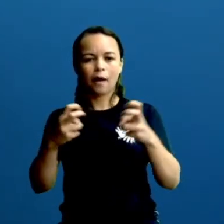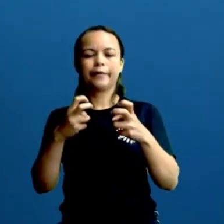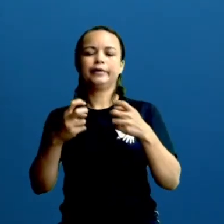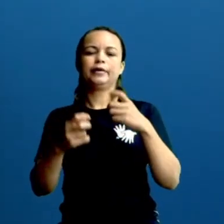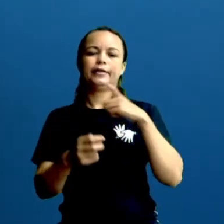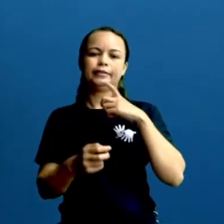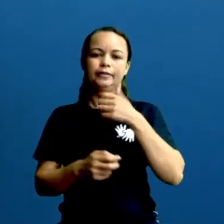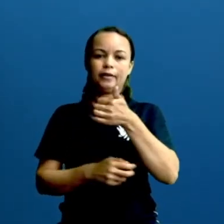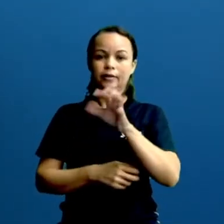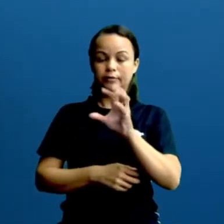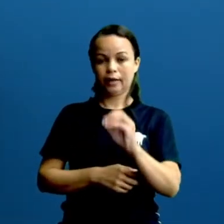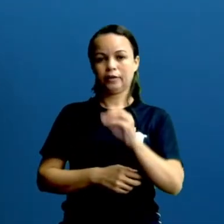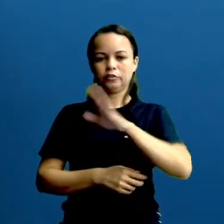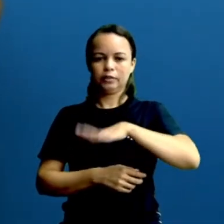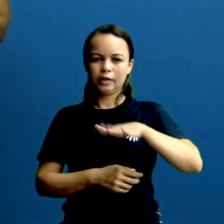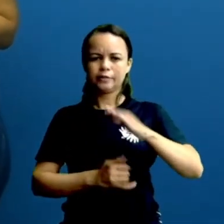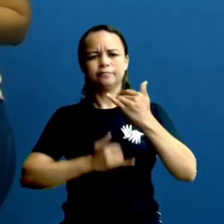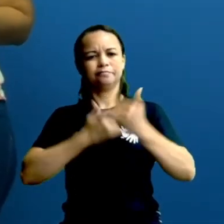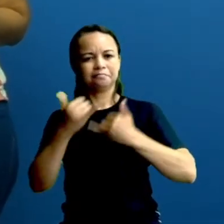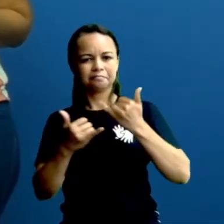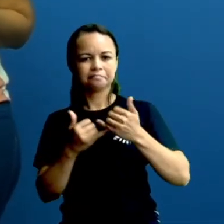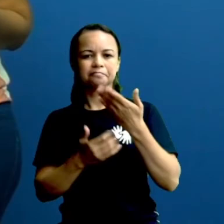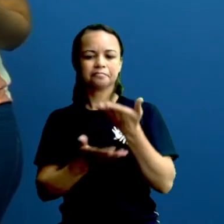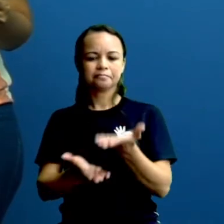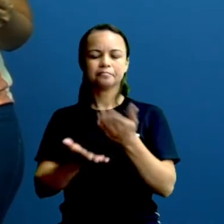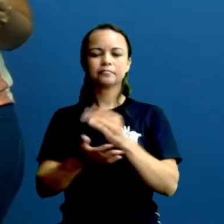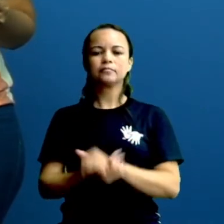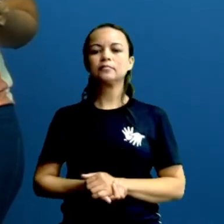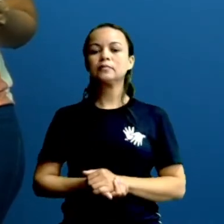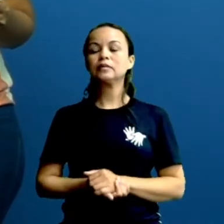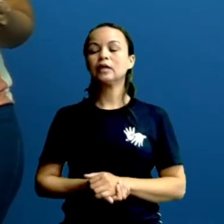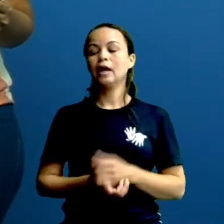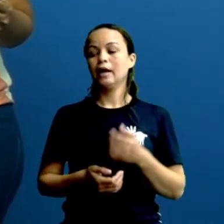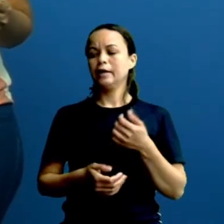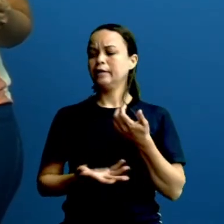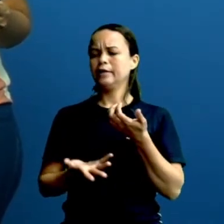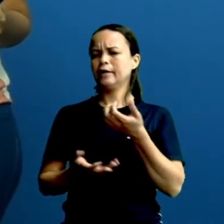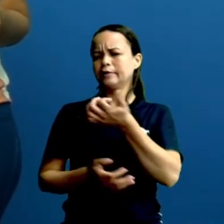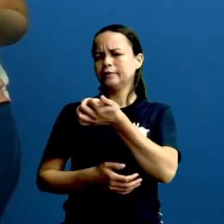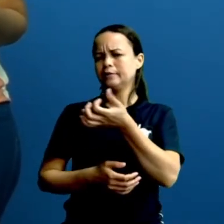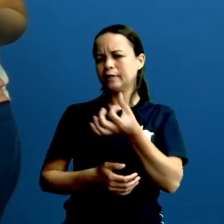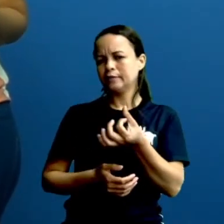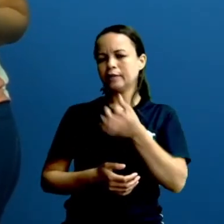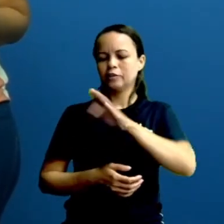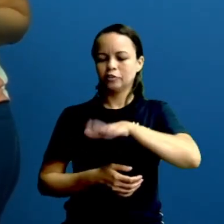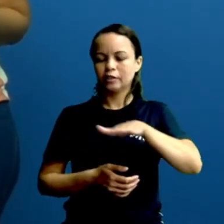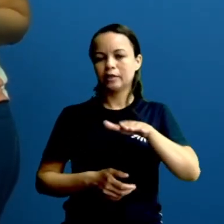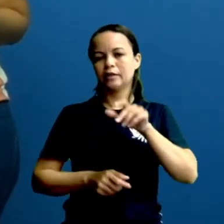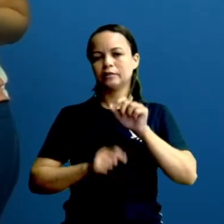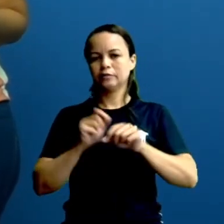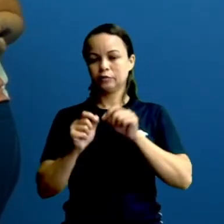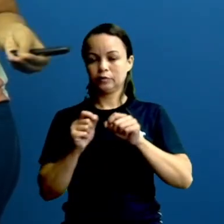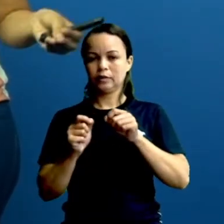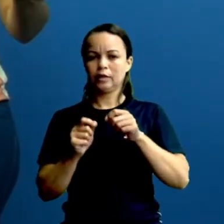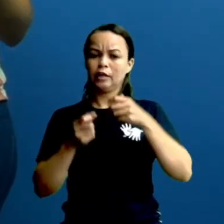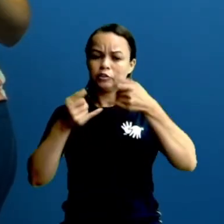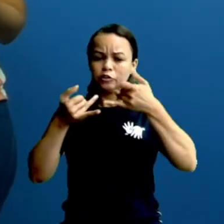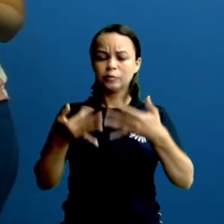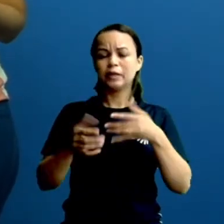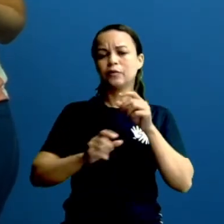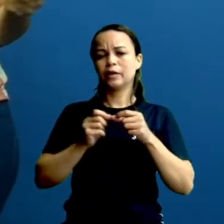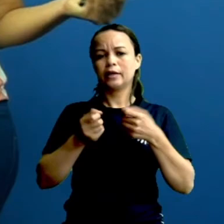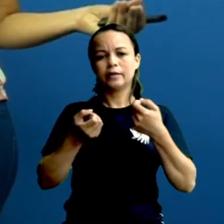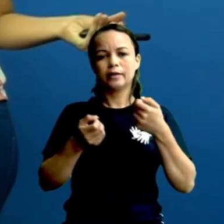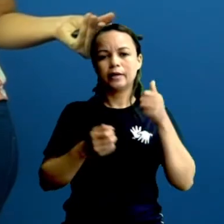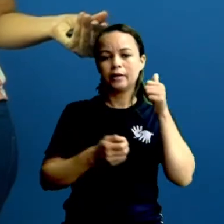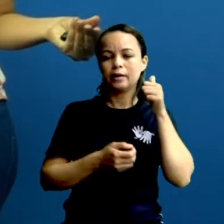parque brincando lá. E aí, o que a gente faz com essas 16 crianças? A gente diz que elas